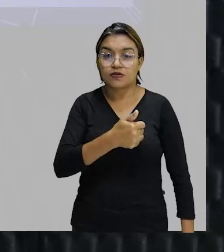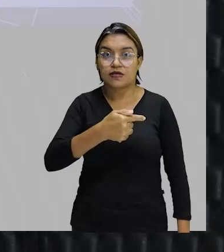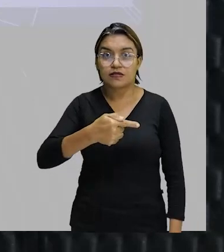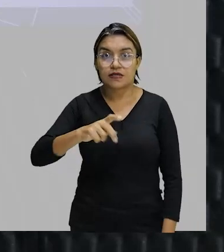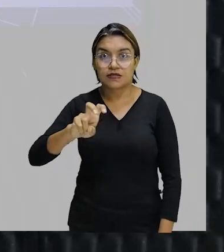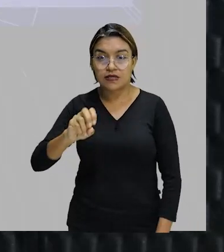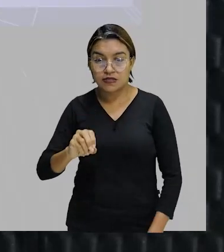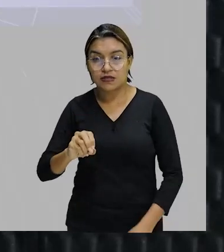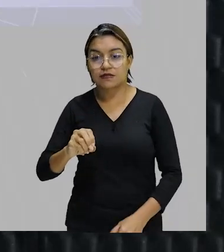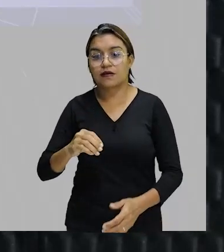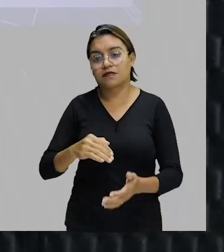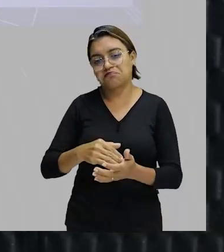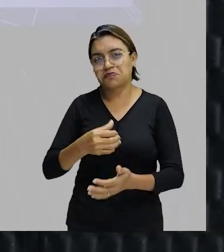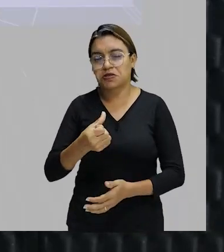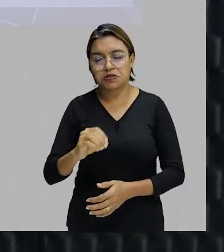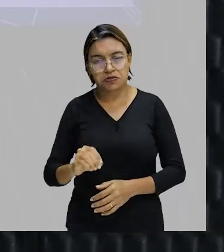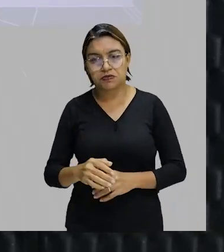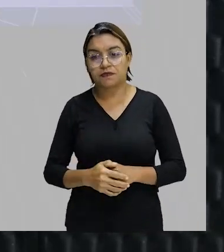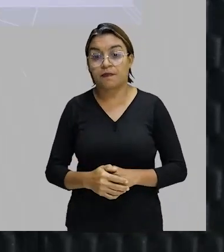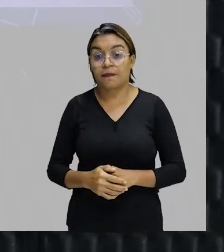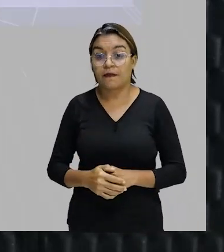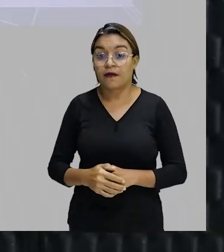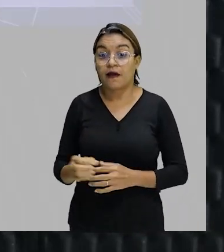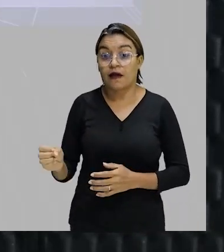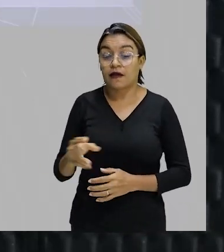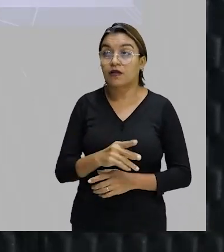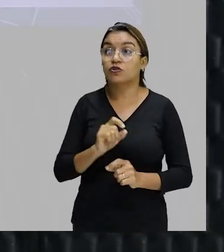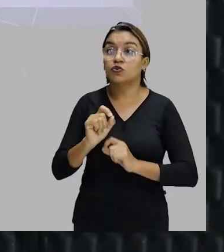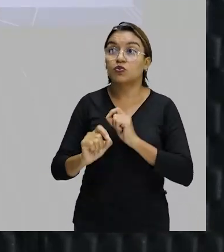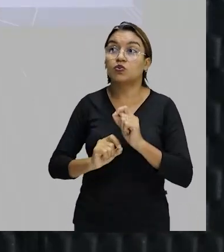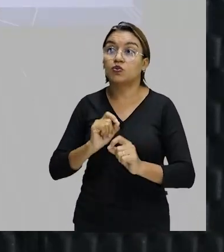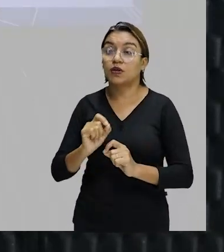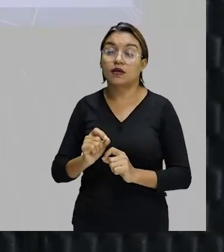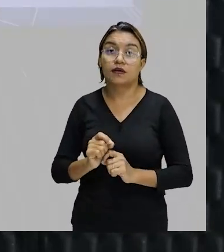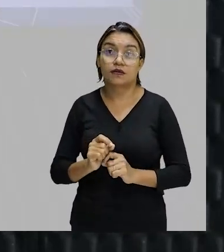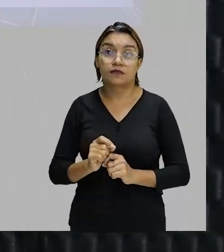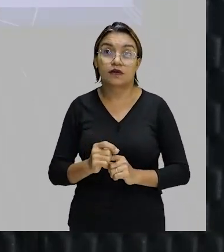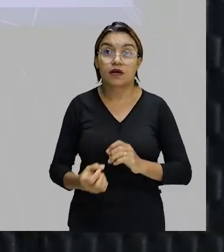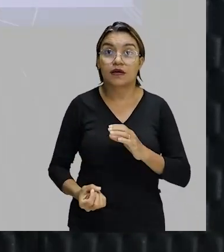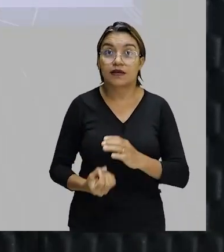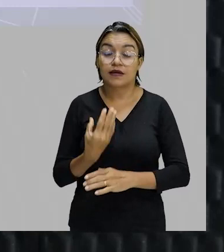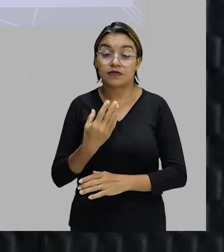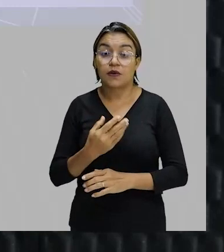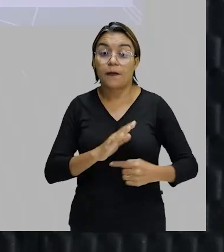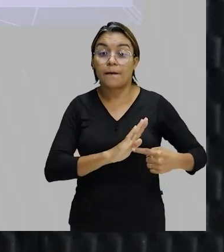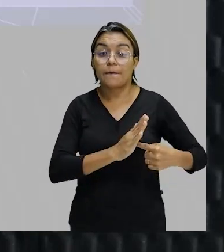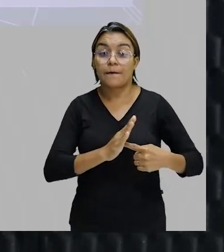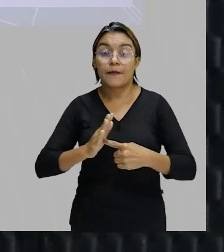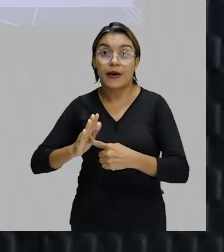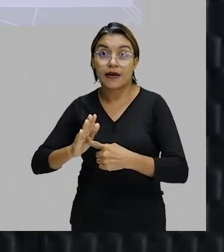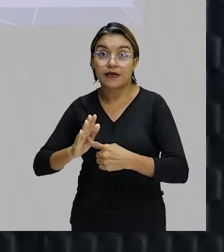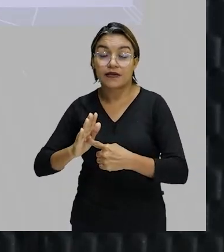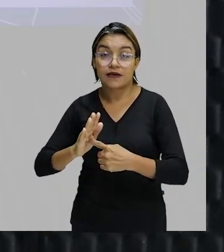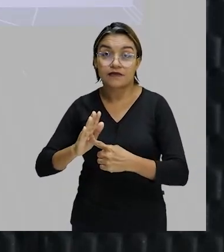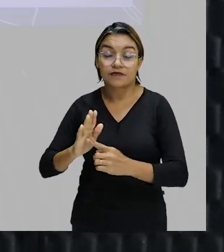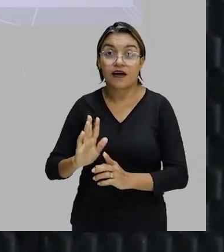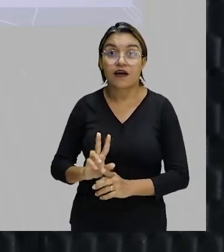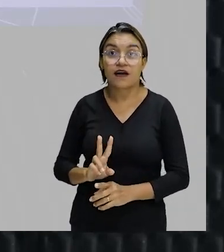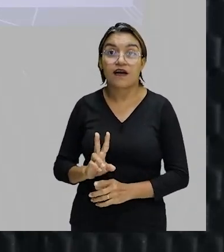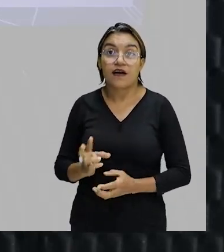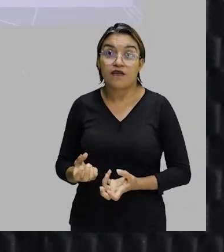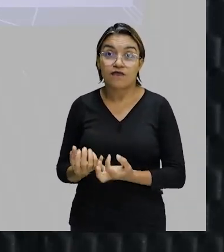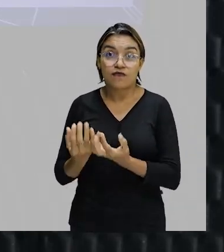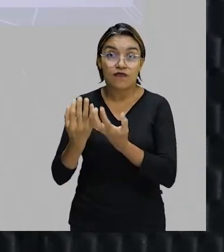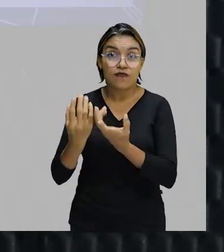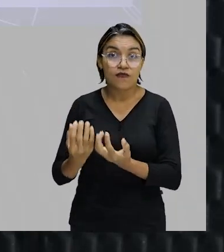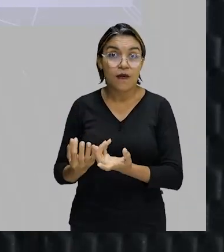1760. A grande inovação da primeira revolução industrial, galera, vai ser o surgimento da famosa máquina a vapor. Tá? Então essa é a